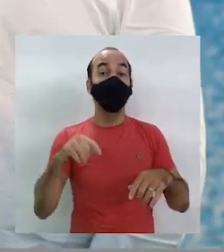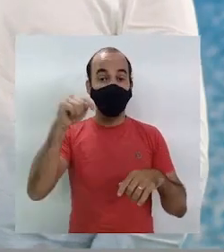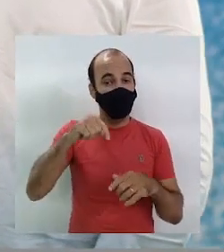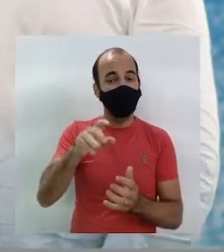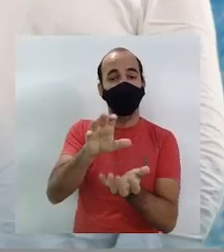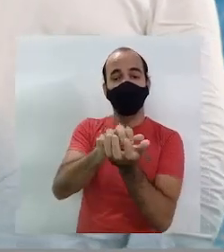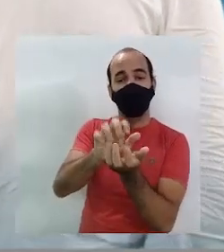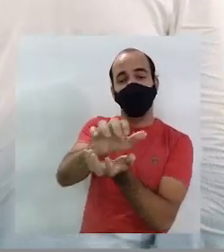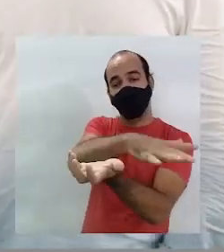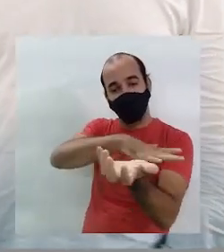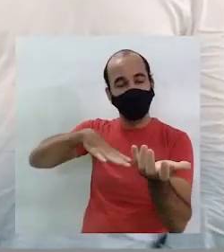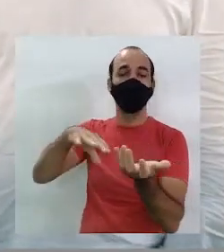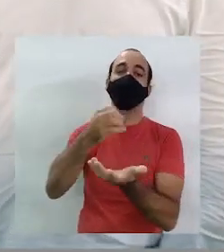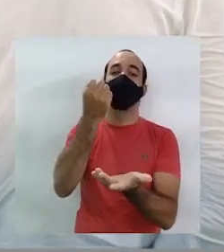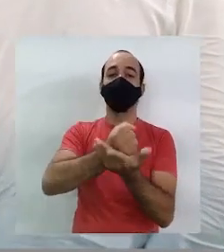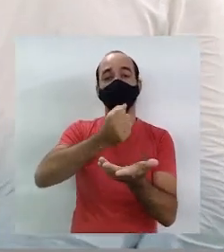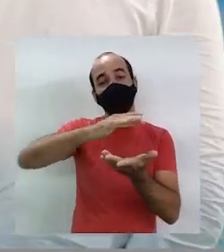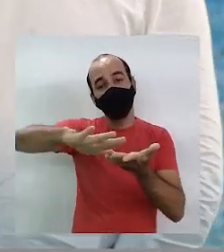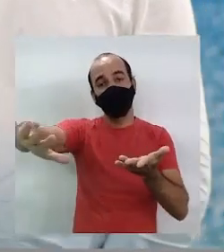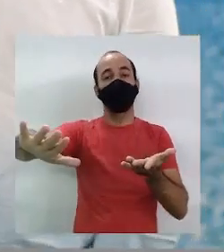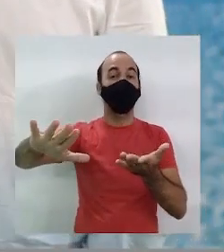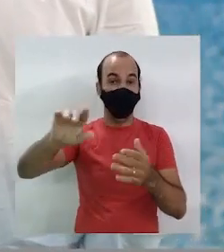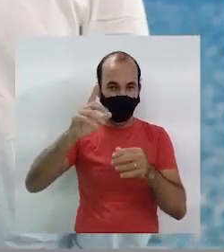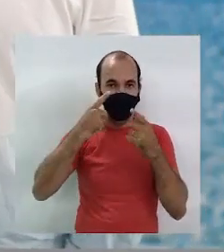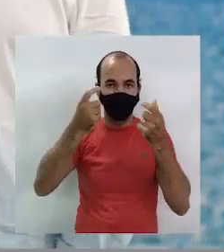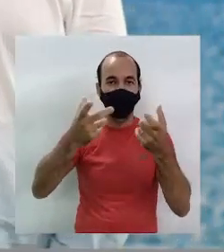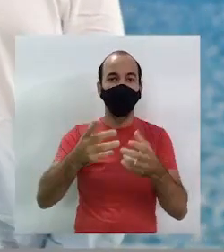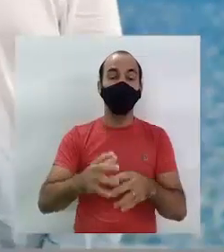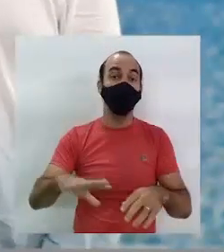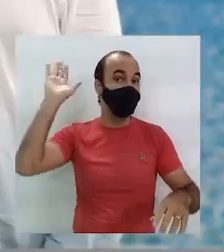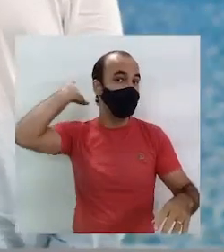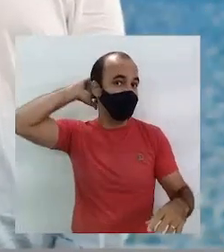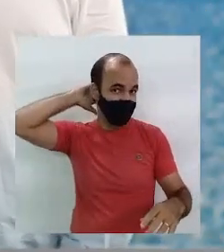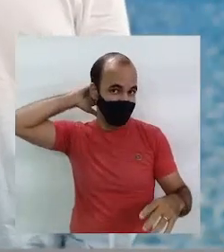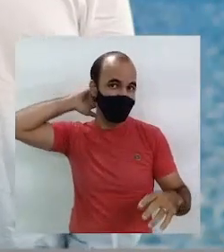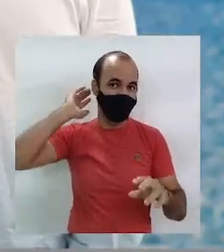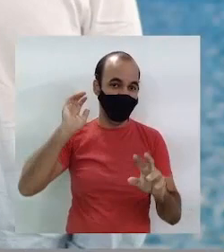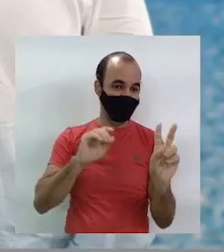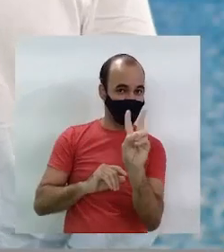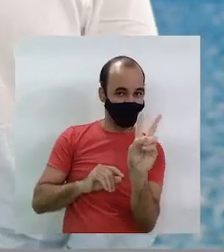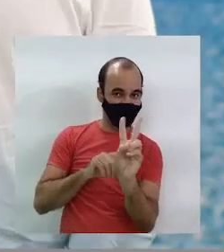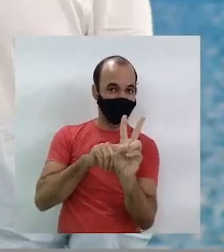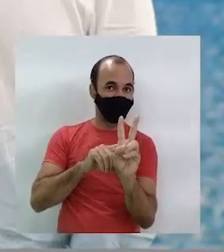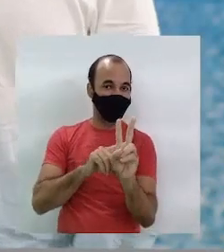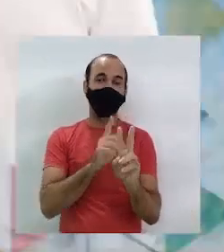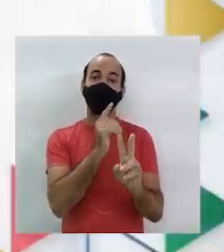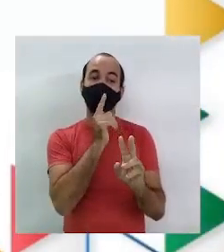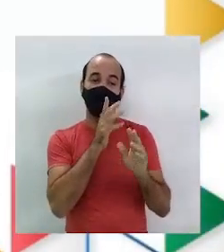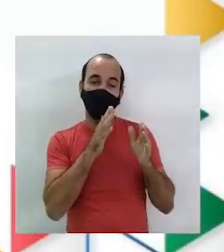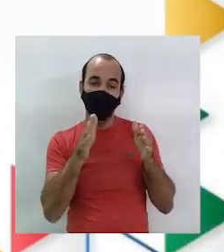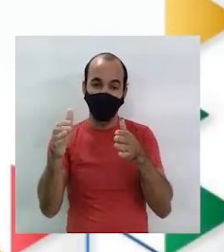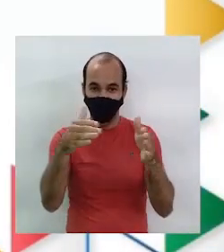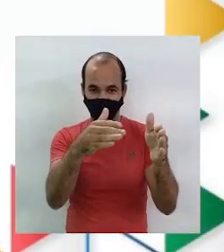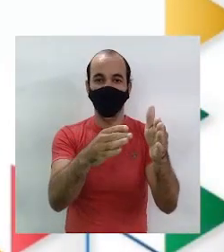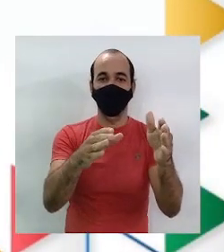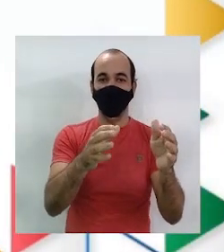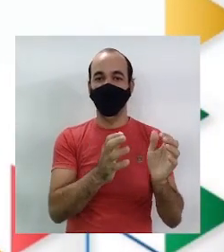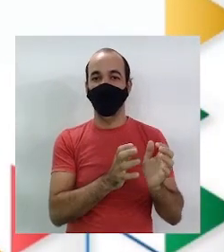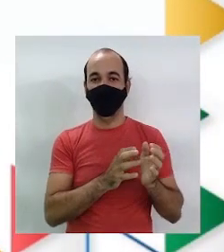cenário aqui, ó, Recife, Sim. a Veneza brasileira. Pois é. Na tela nós temos mais informações, não é